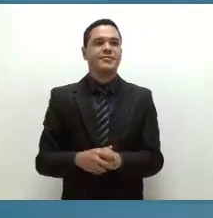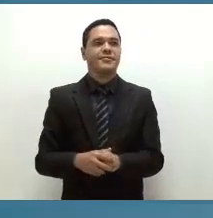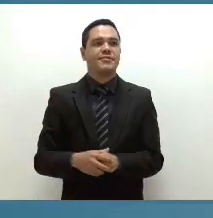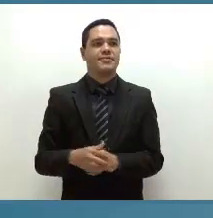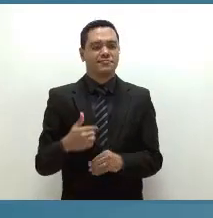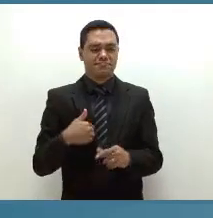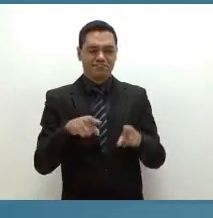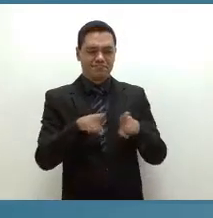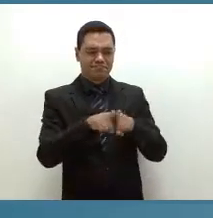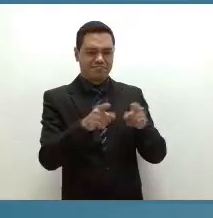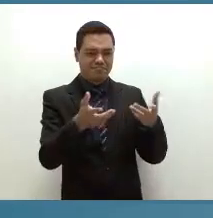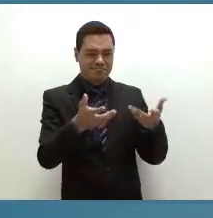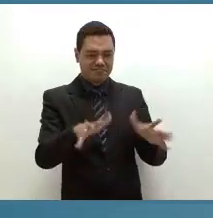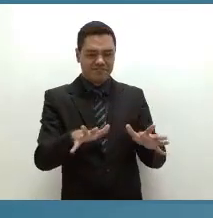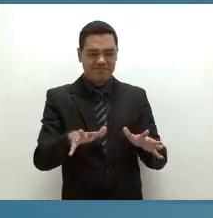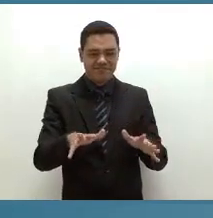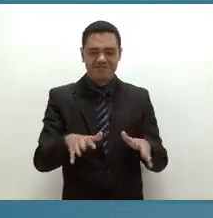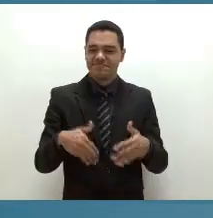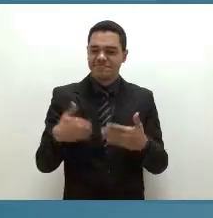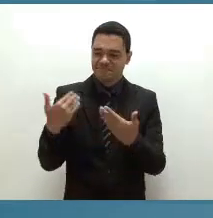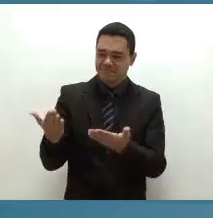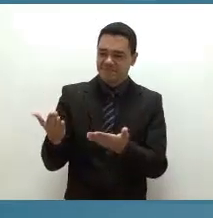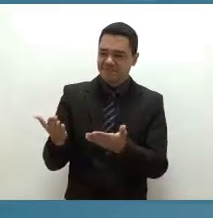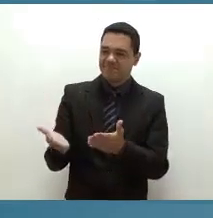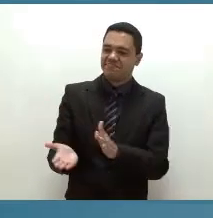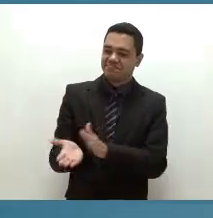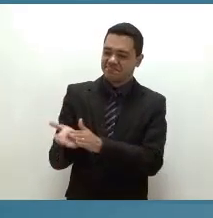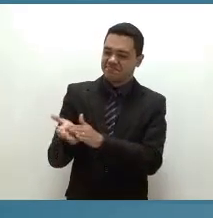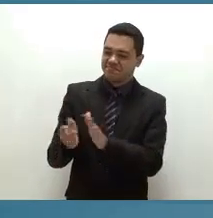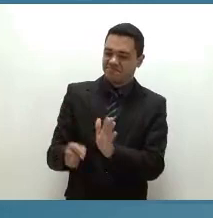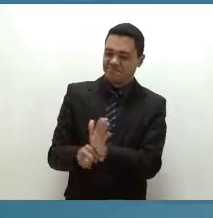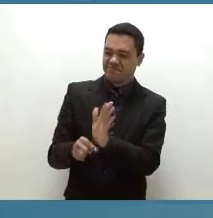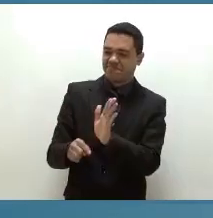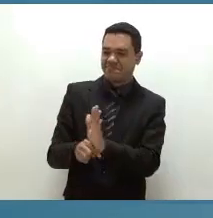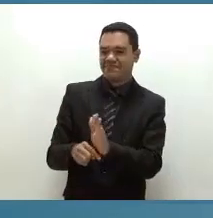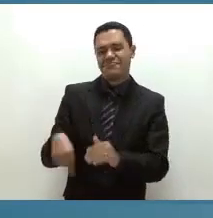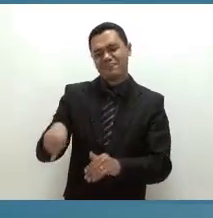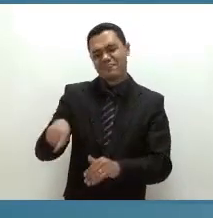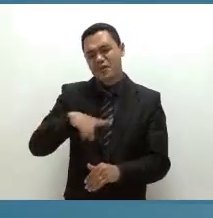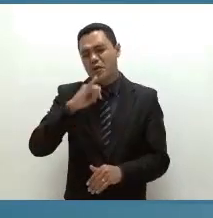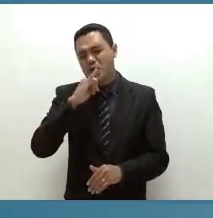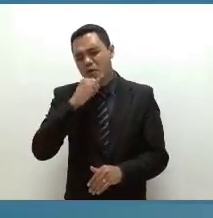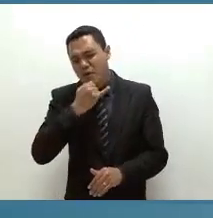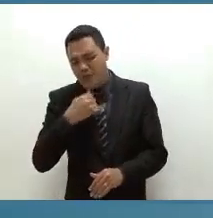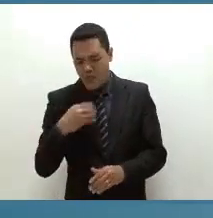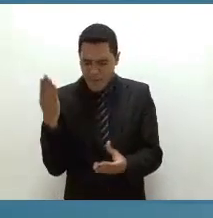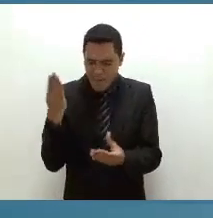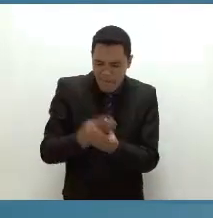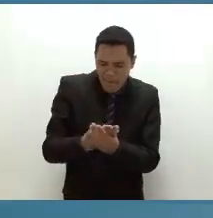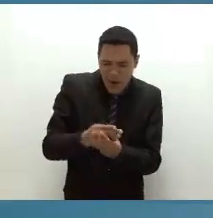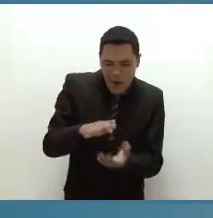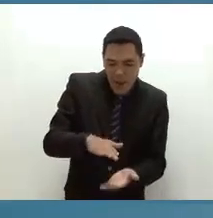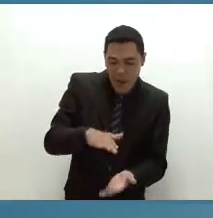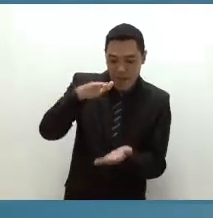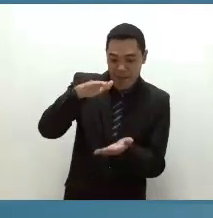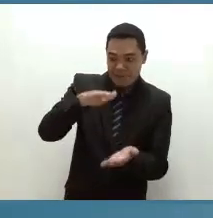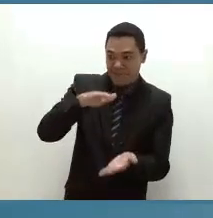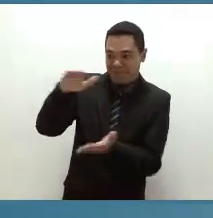fica triste porque agora ele vai ficar sem receber processo, né, desembargadora? E nós vamos ficar